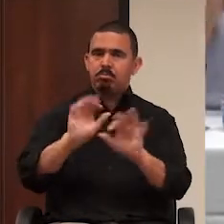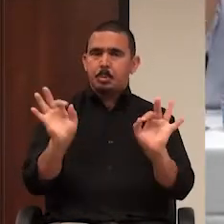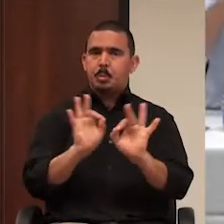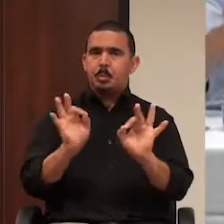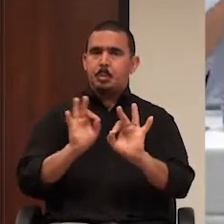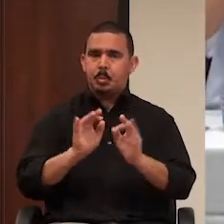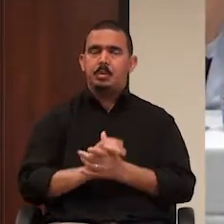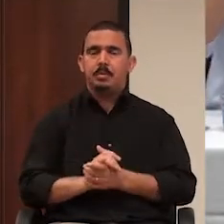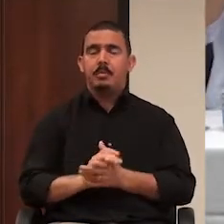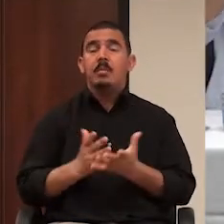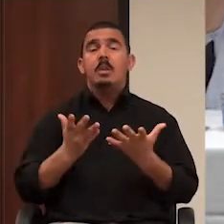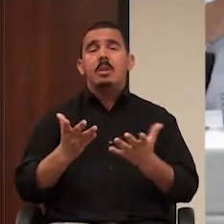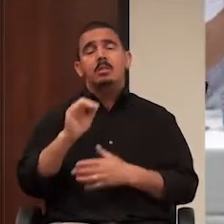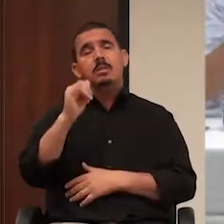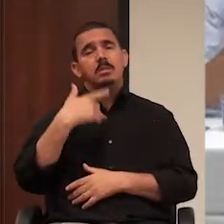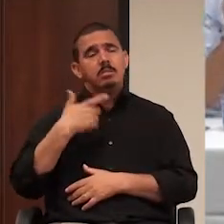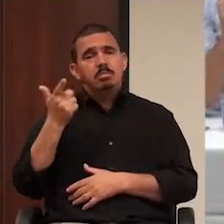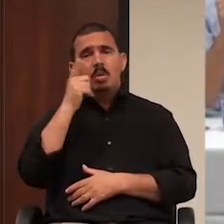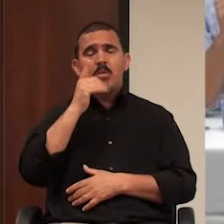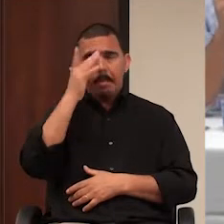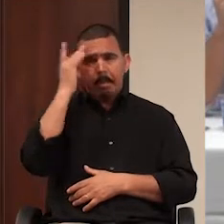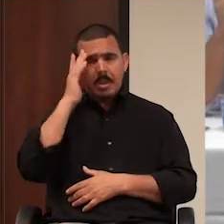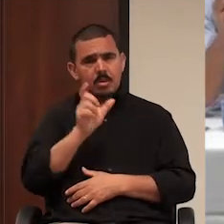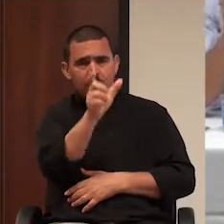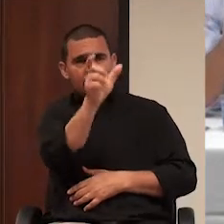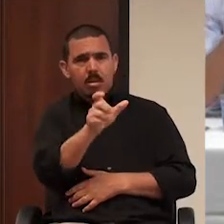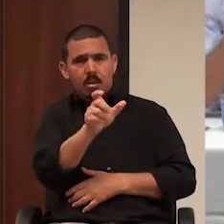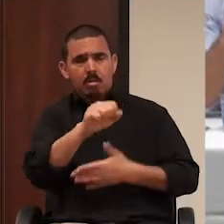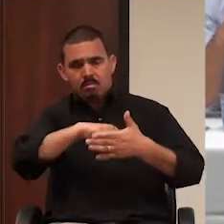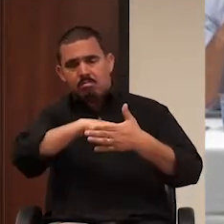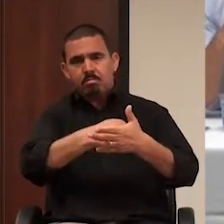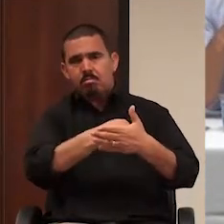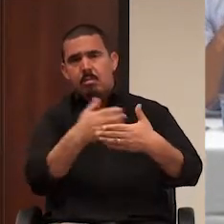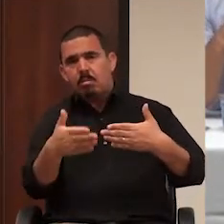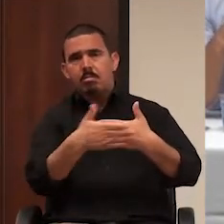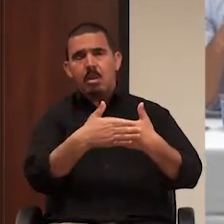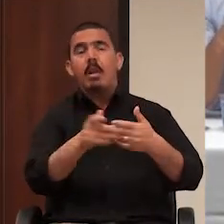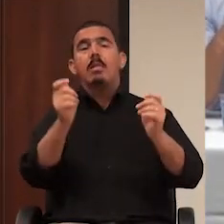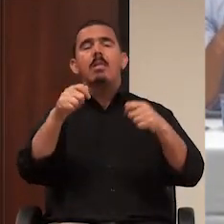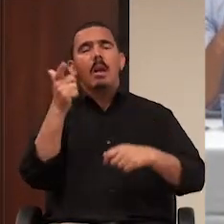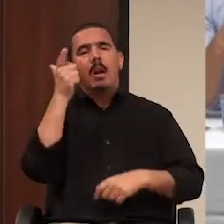Se eu conseguir a interdição daquela pessoa, fica mais fácil conseguir benefício previdenciário.